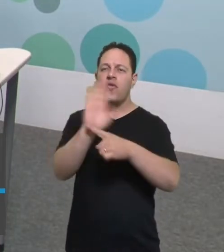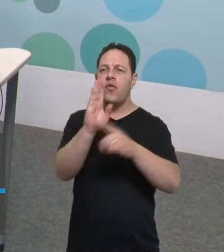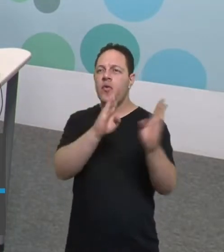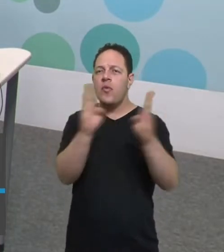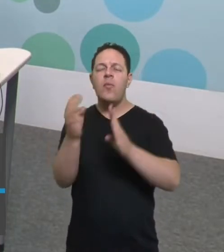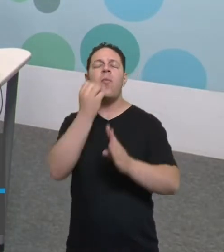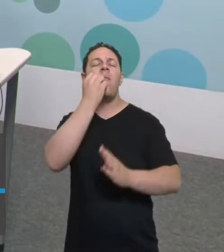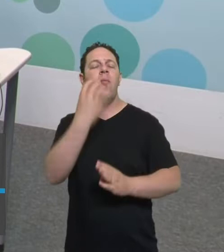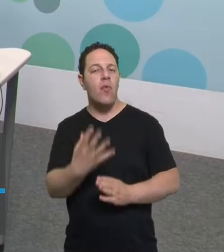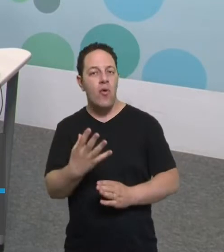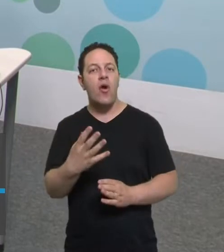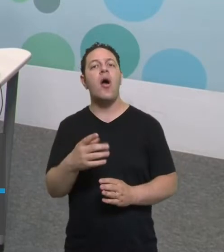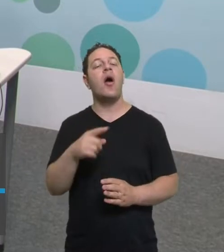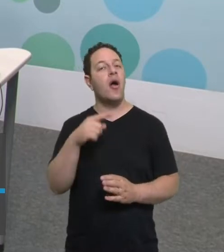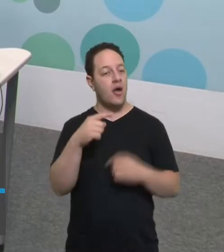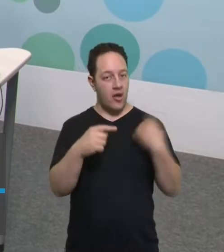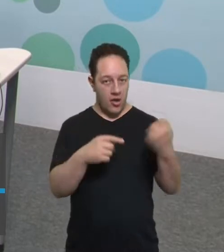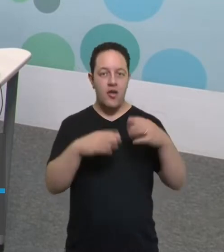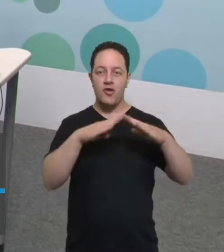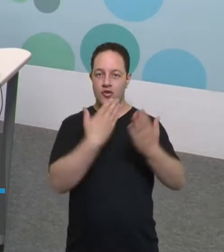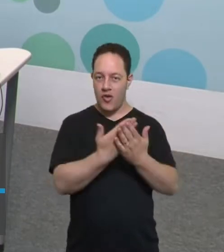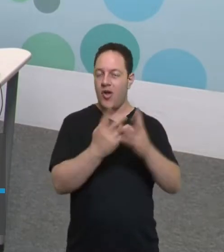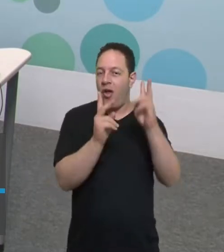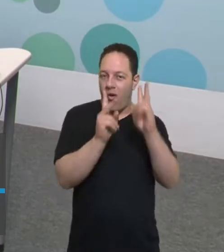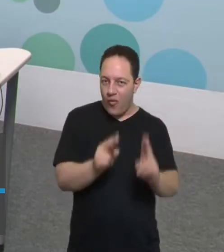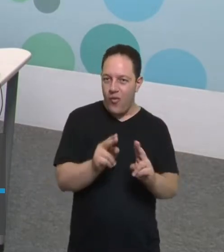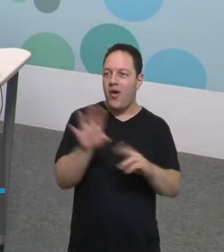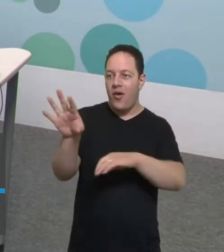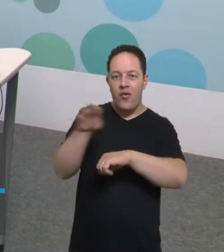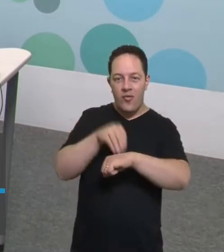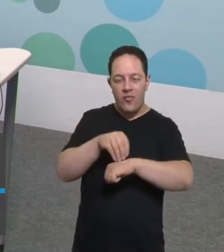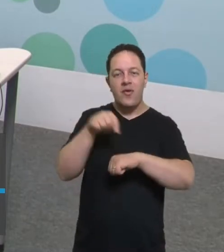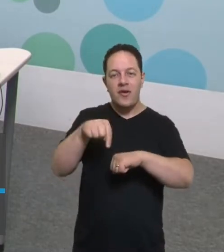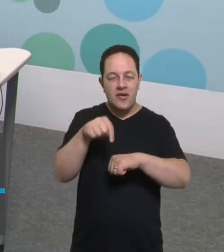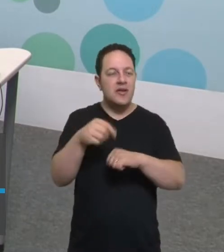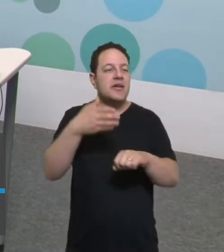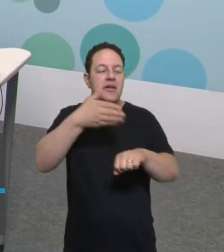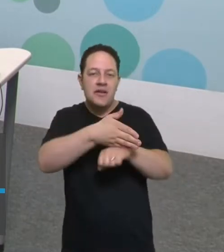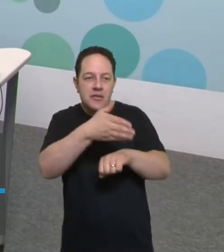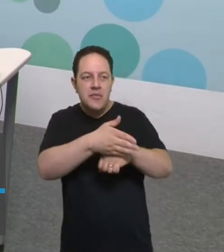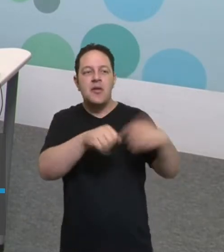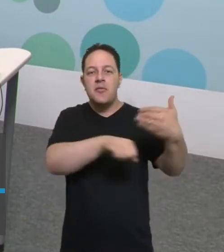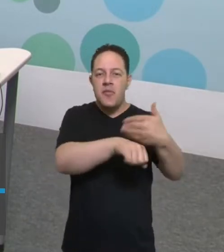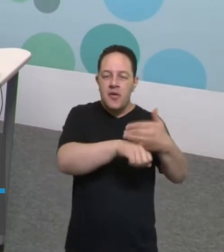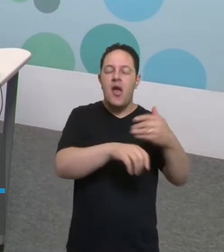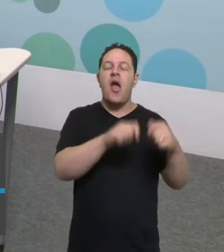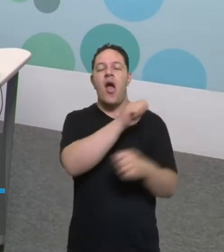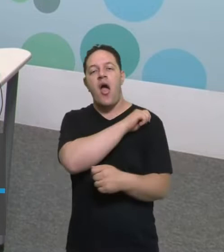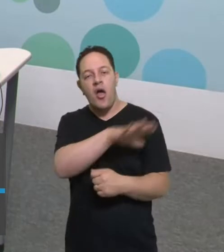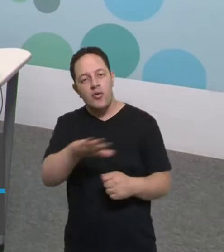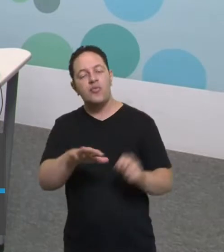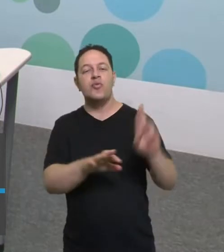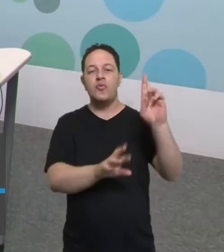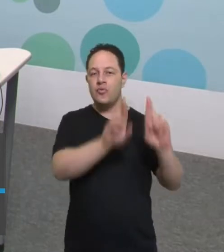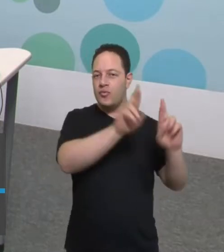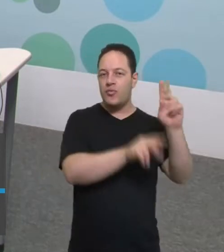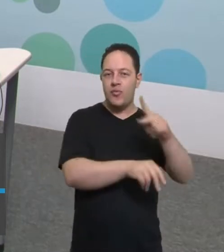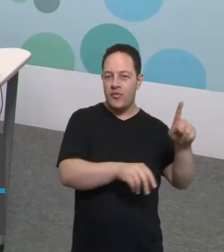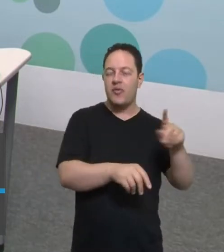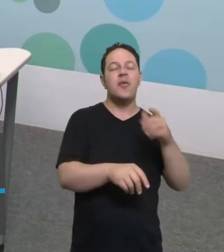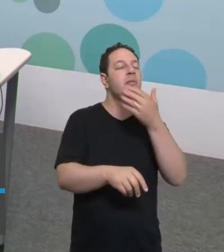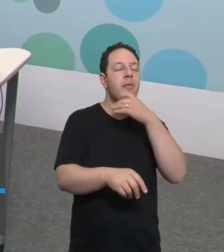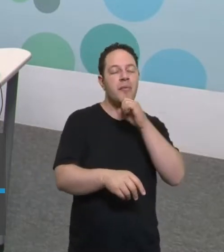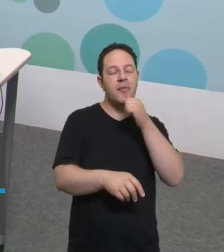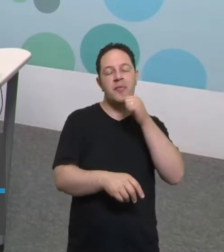E que ela ele também aplicaram né a mesma estratégia aí que foi passada no vídeo foi ótimo graças